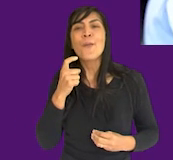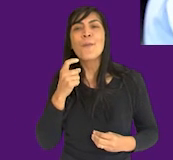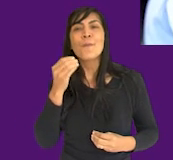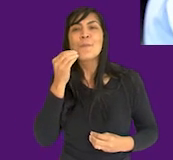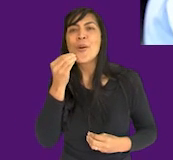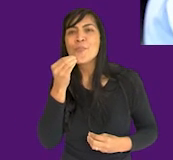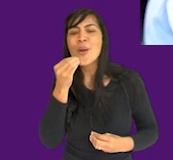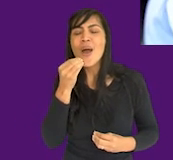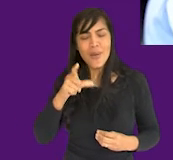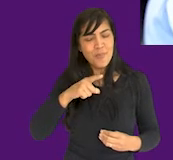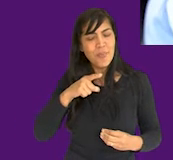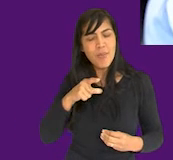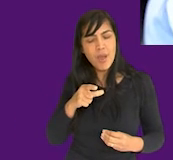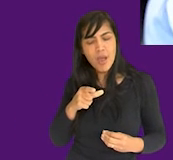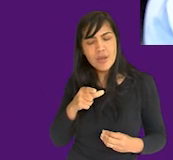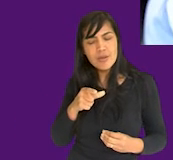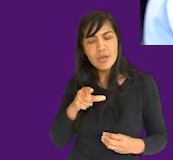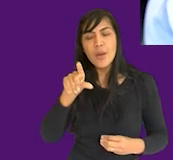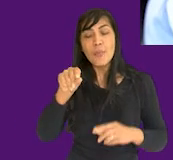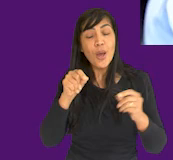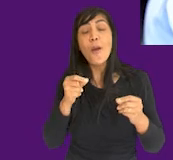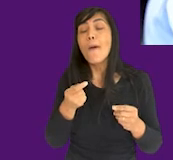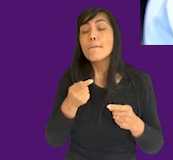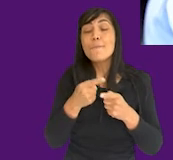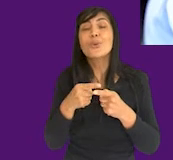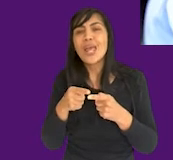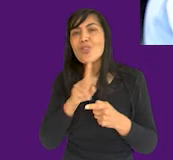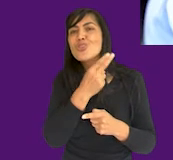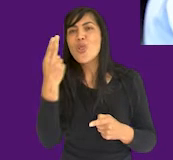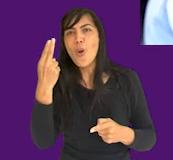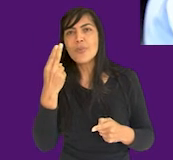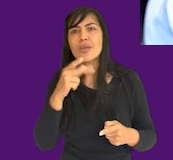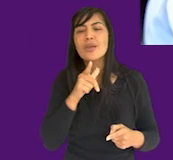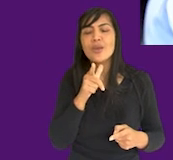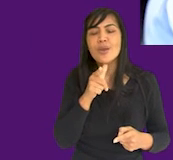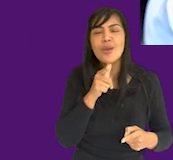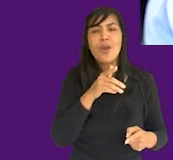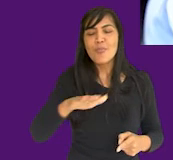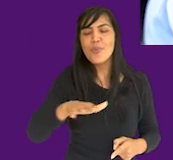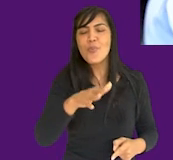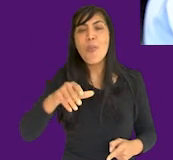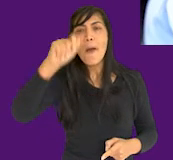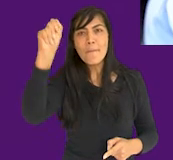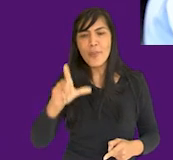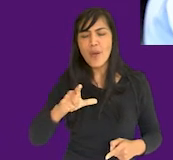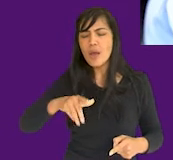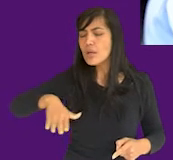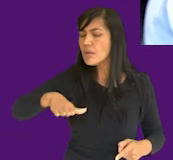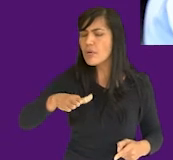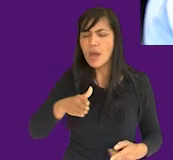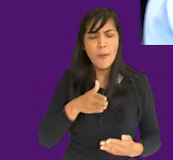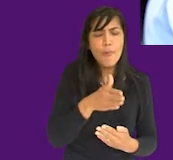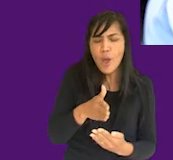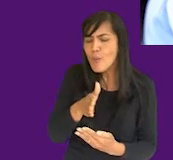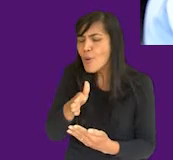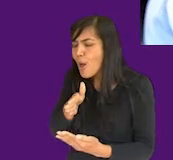essa essa Gama de oportunidades isso que chama de blue ocean oceano de oportunidades e aí sim